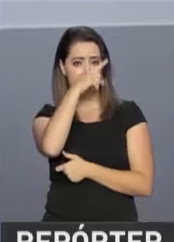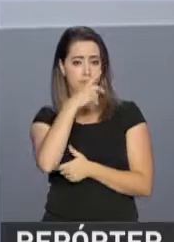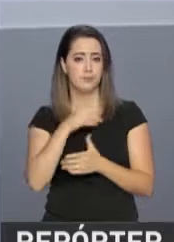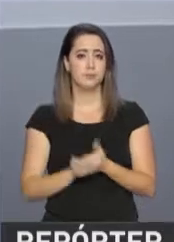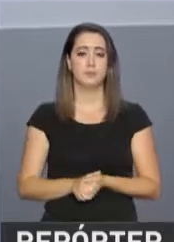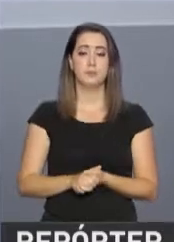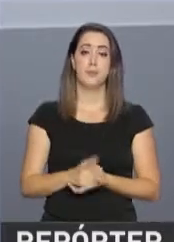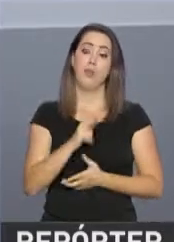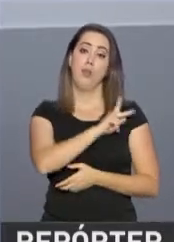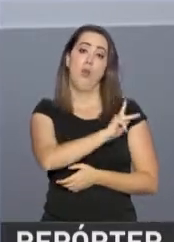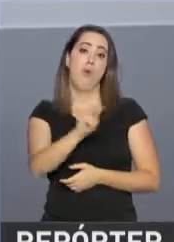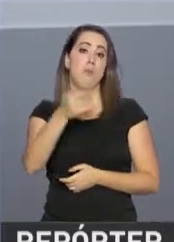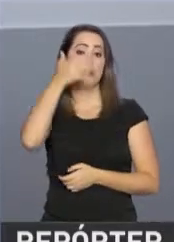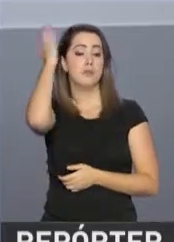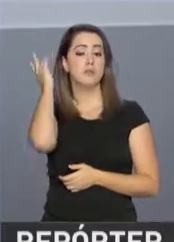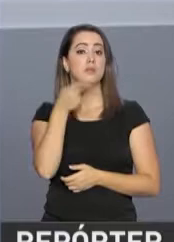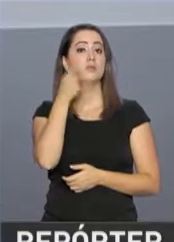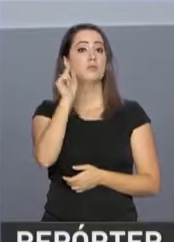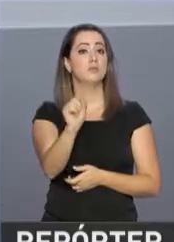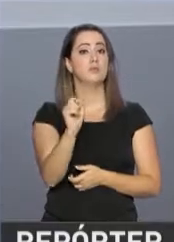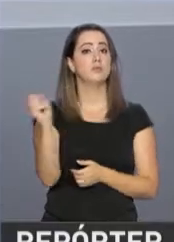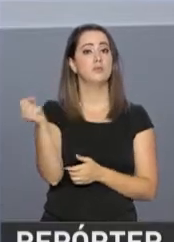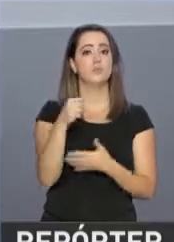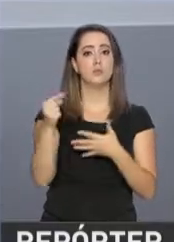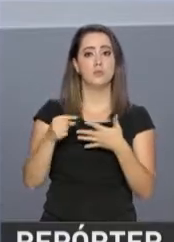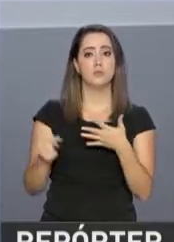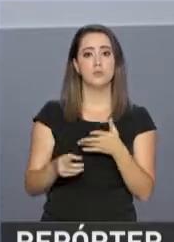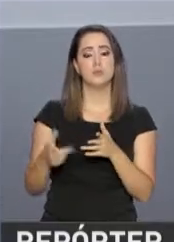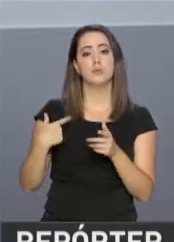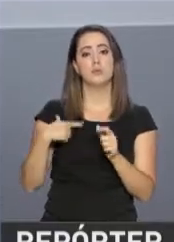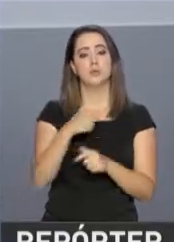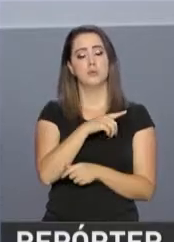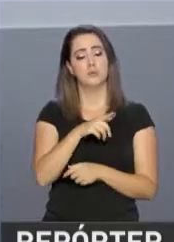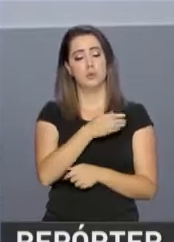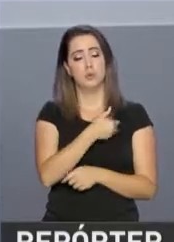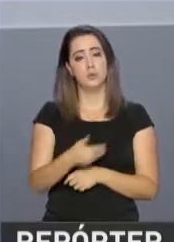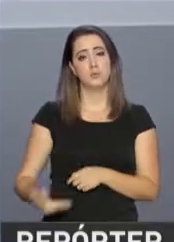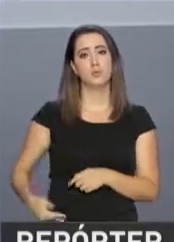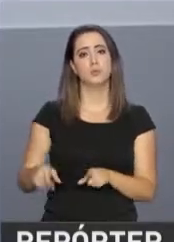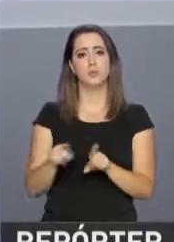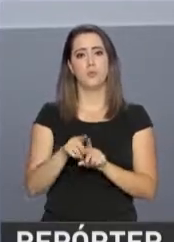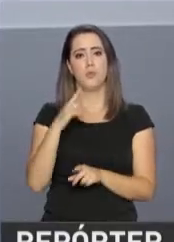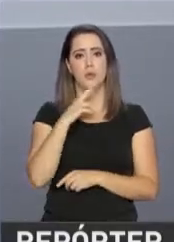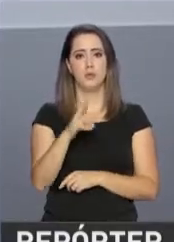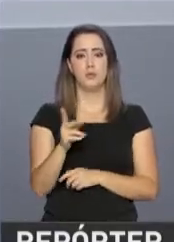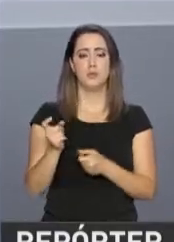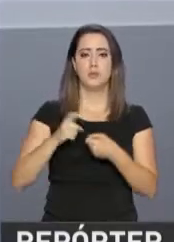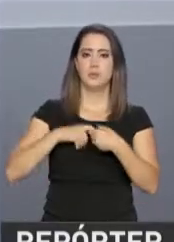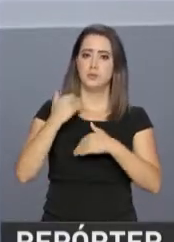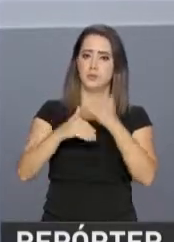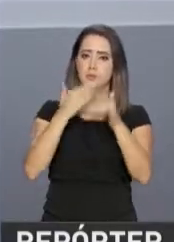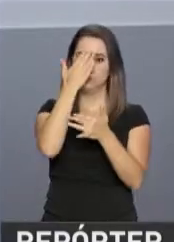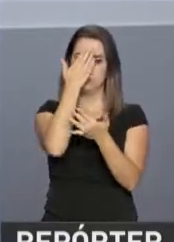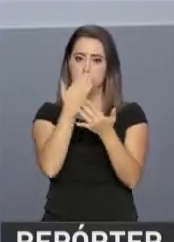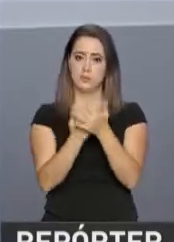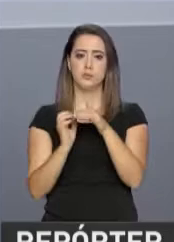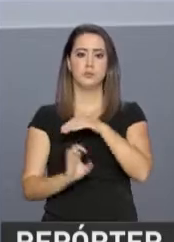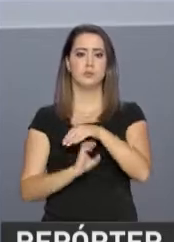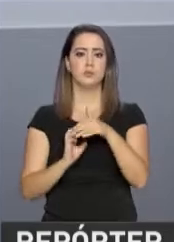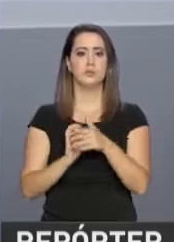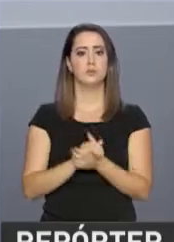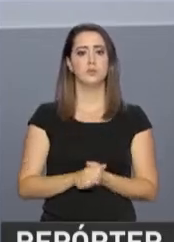o presidente michel temer falou que as medidas adotadas pelo governo resultaram na retomada da credibilidade da